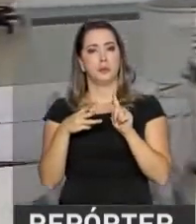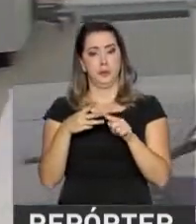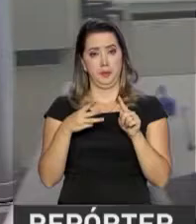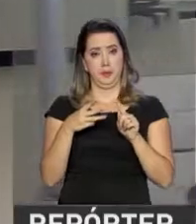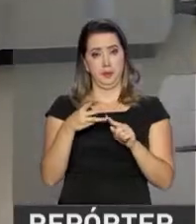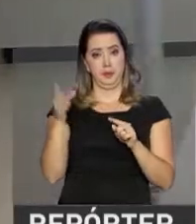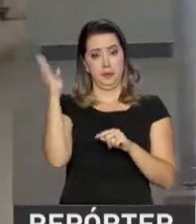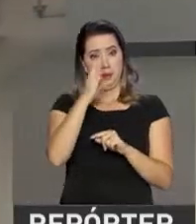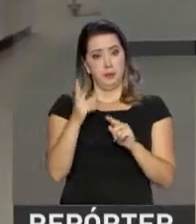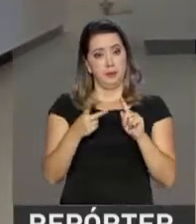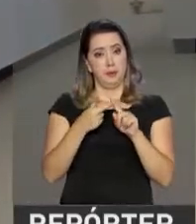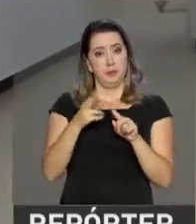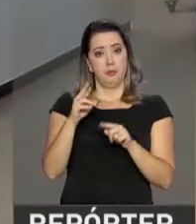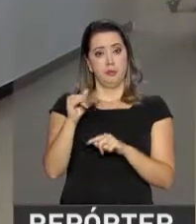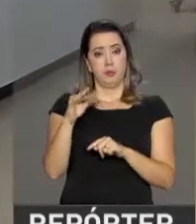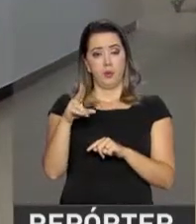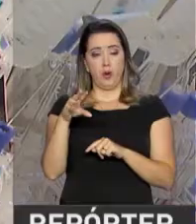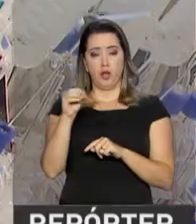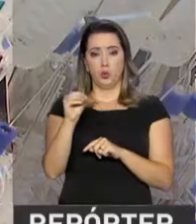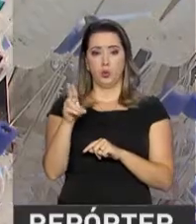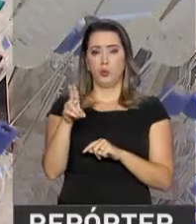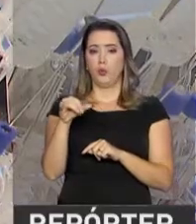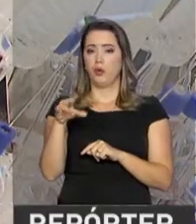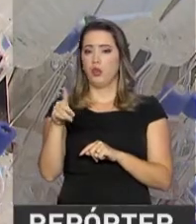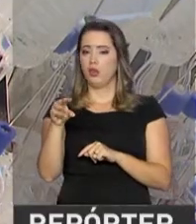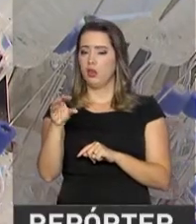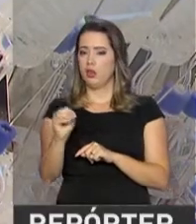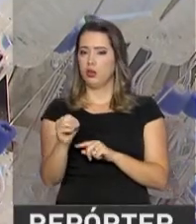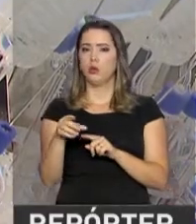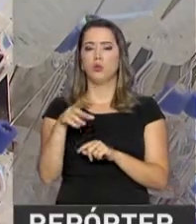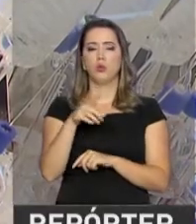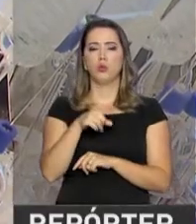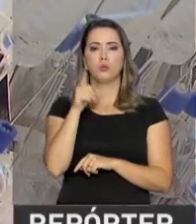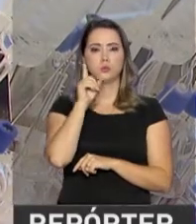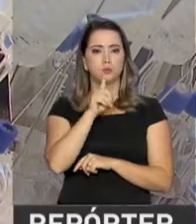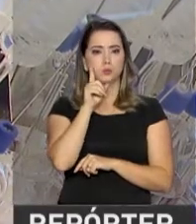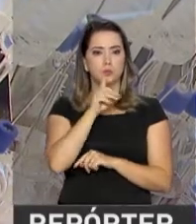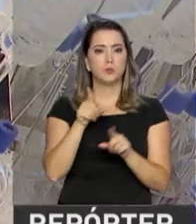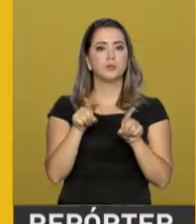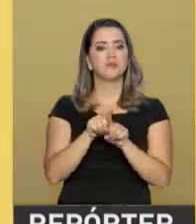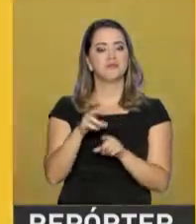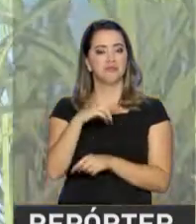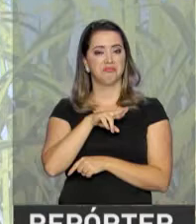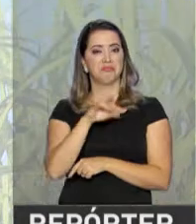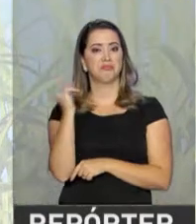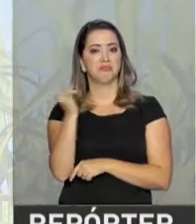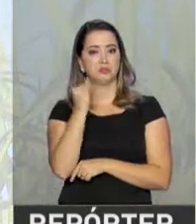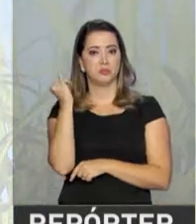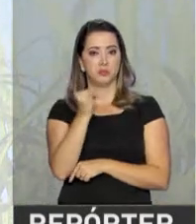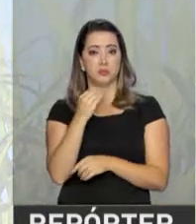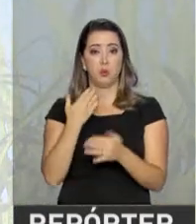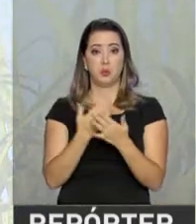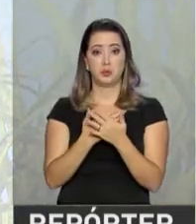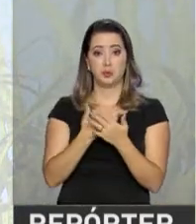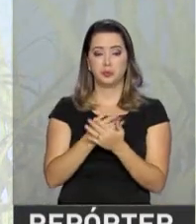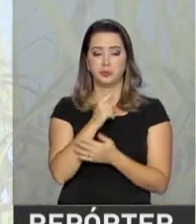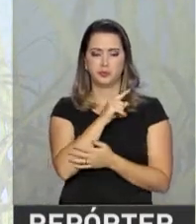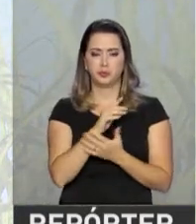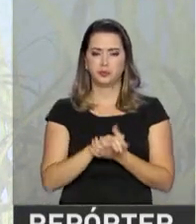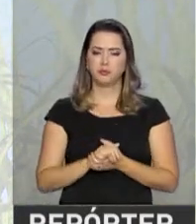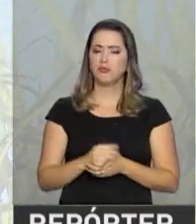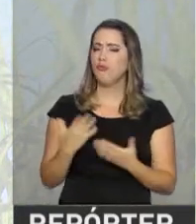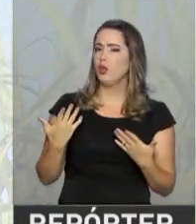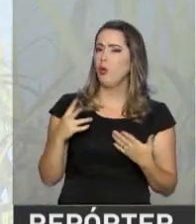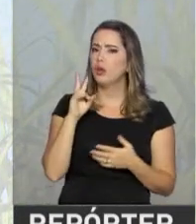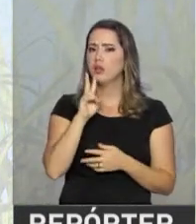pode representar um grande avanço para a produção de etanol de segunda geração o grupo de cientistas constatou